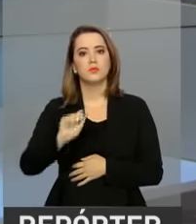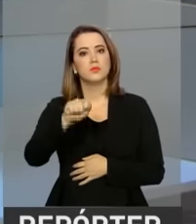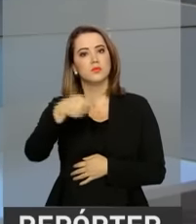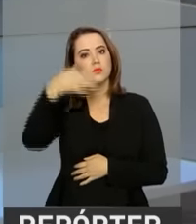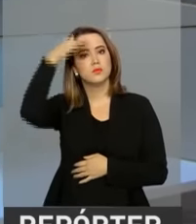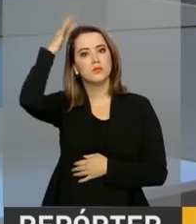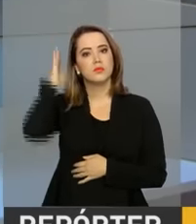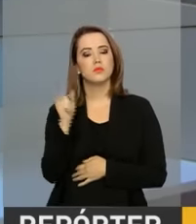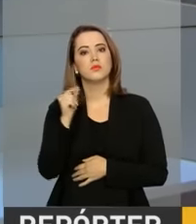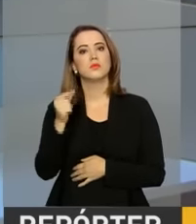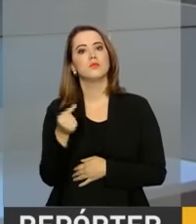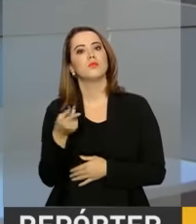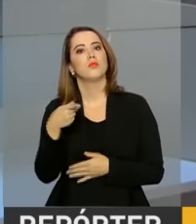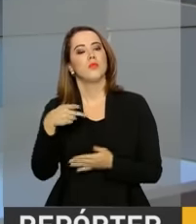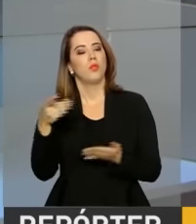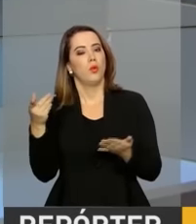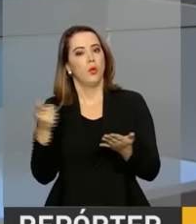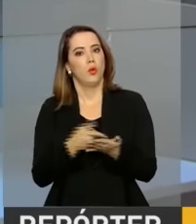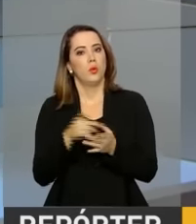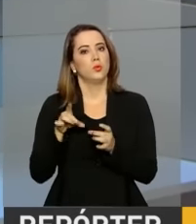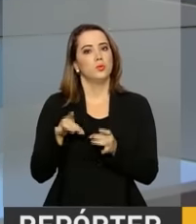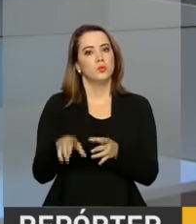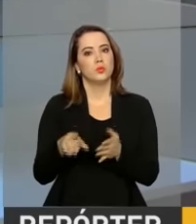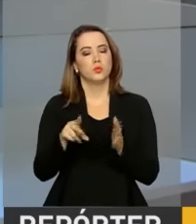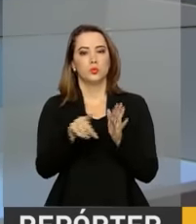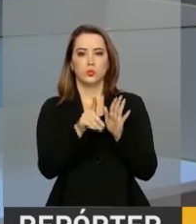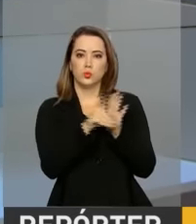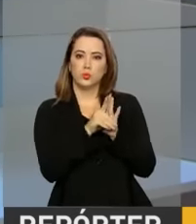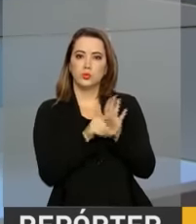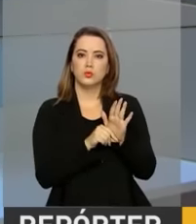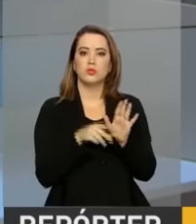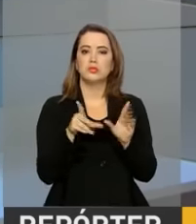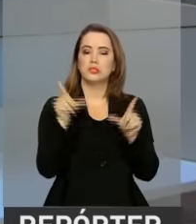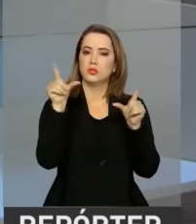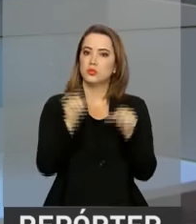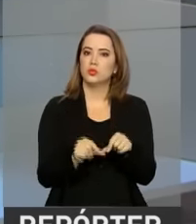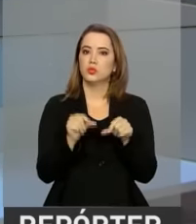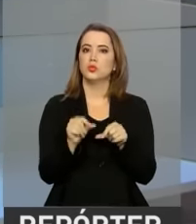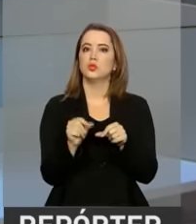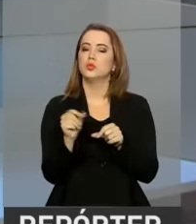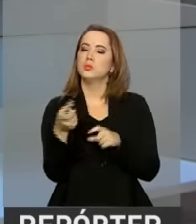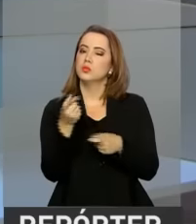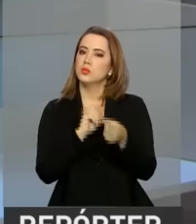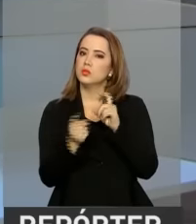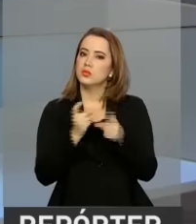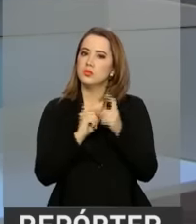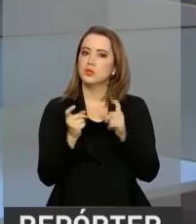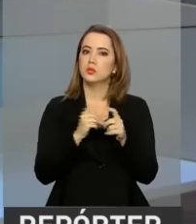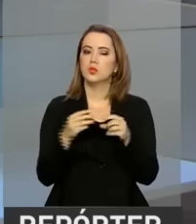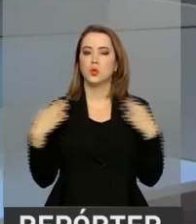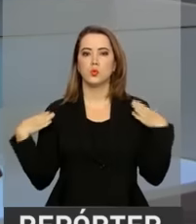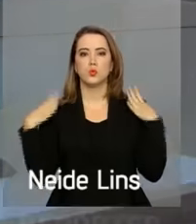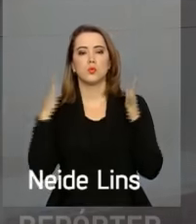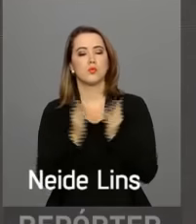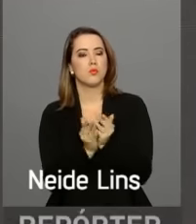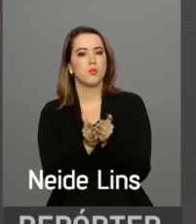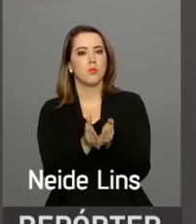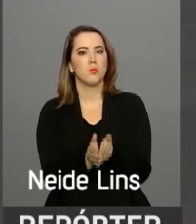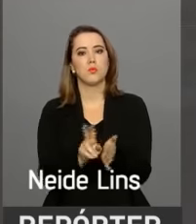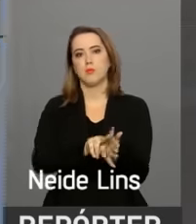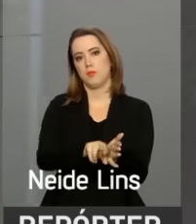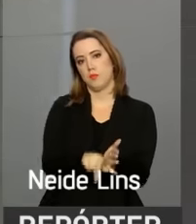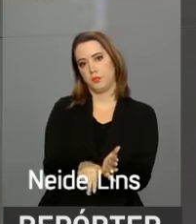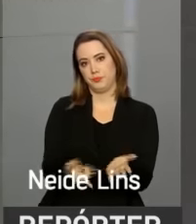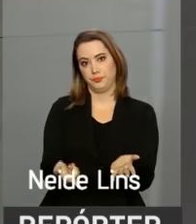exercício Michel tem revogou um decreto que reduzia as atribuições administrativas dos militares Taísa Dias traz os